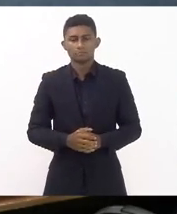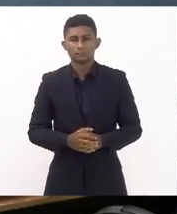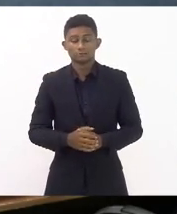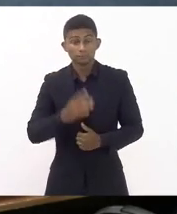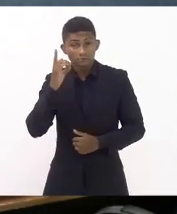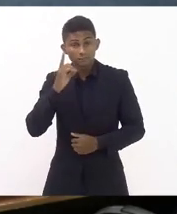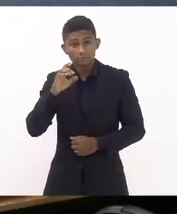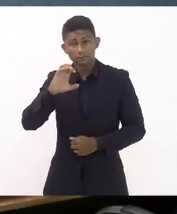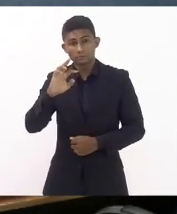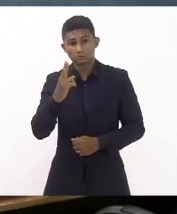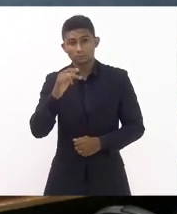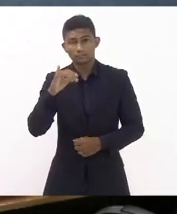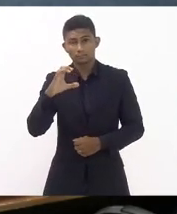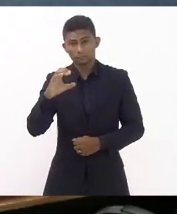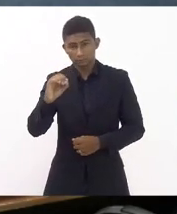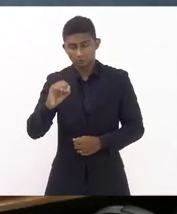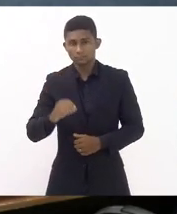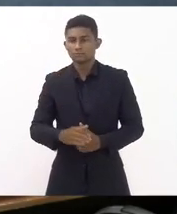Deputado Chico Machado.